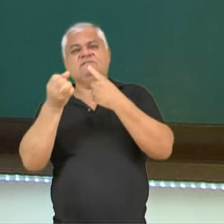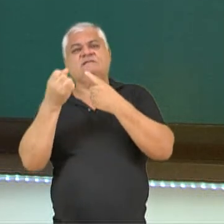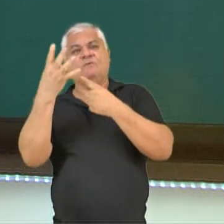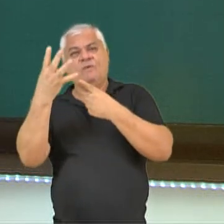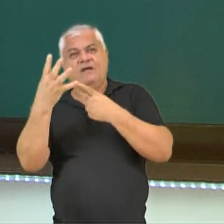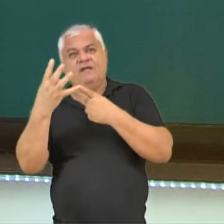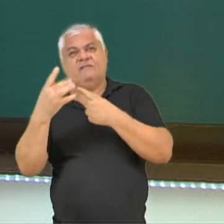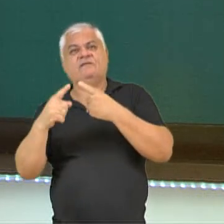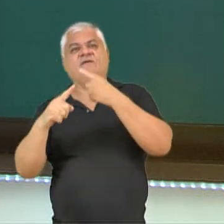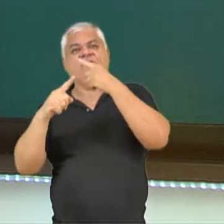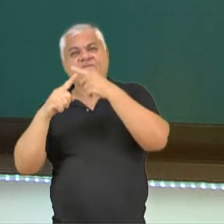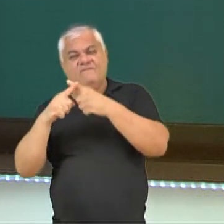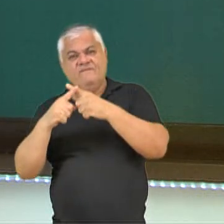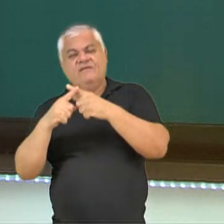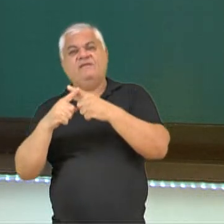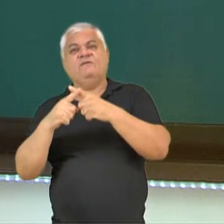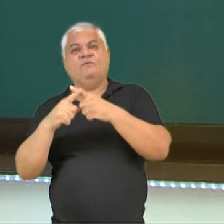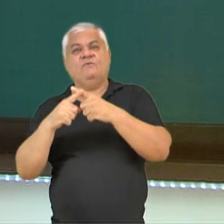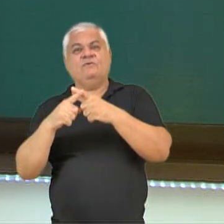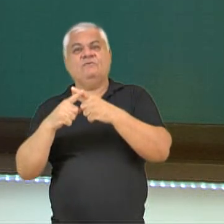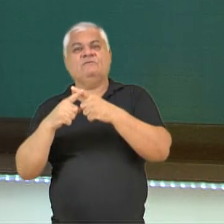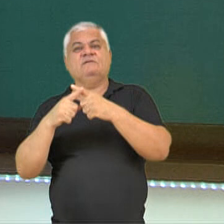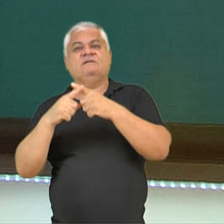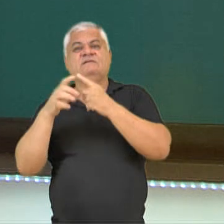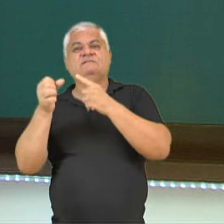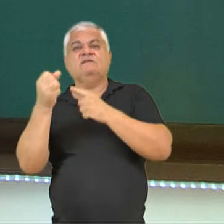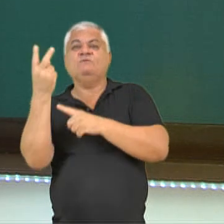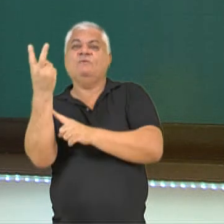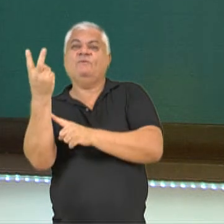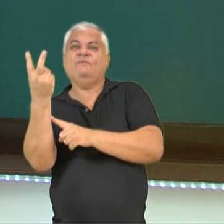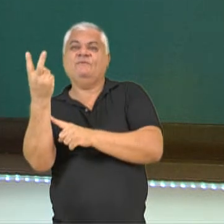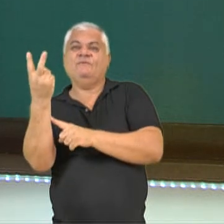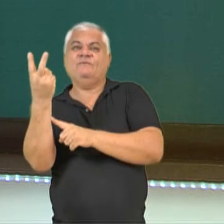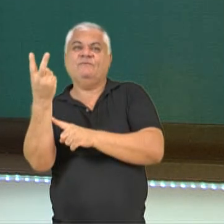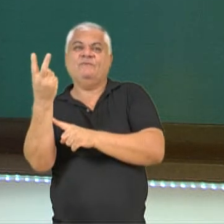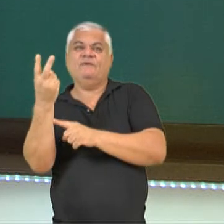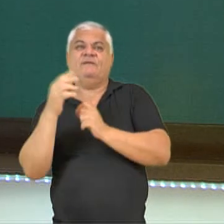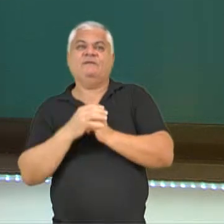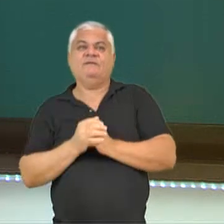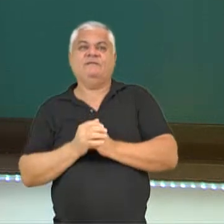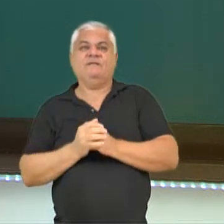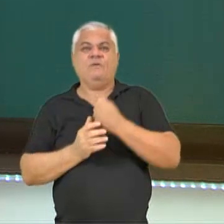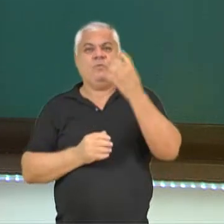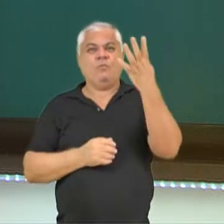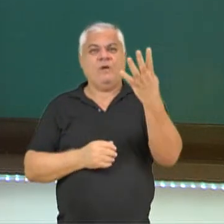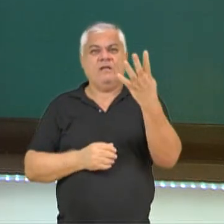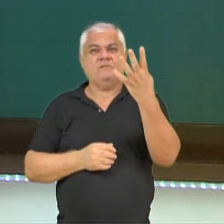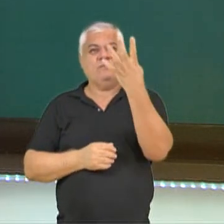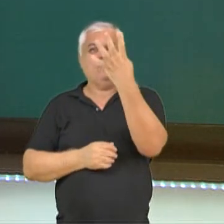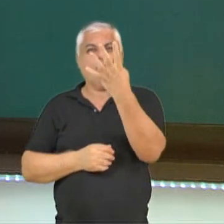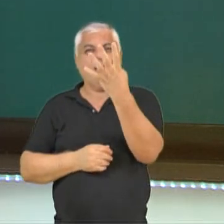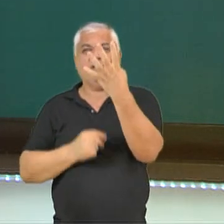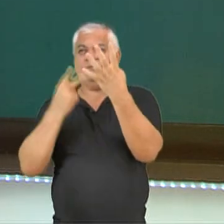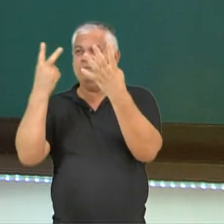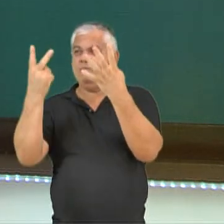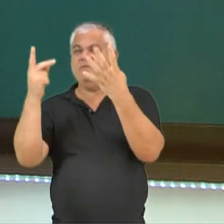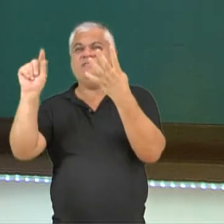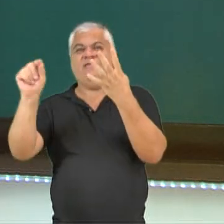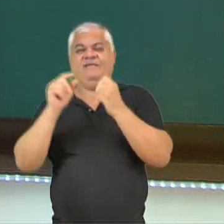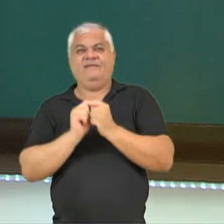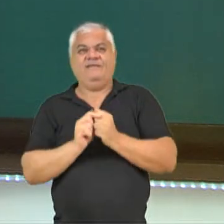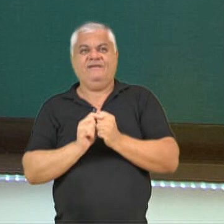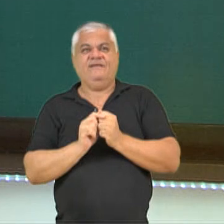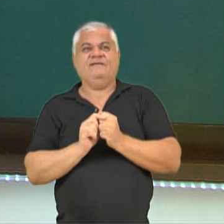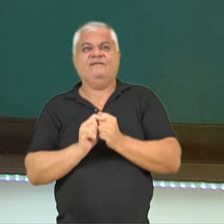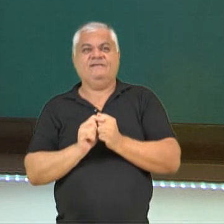quarta, 4 mais 4, 8. Sobrou 2 aqui, ó, ok? Então vai ficar, esse sai para fora, esse